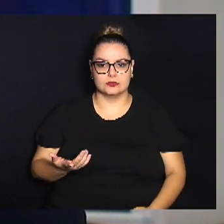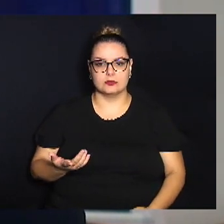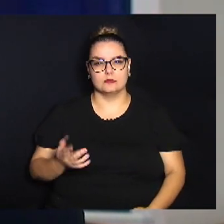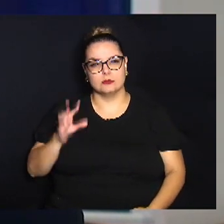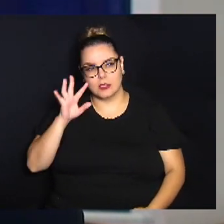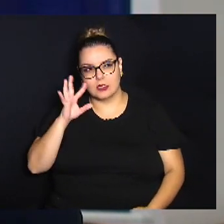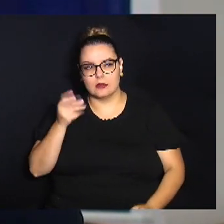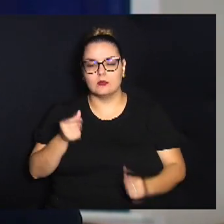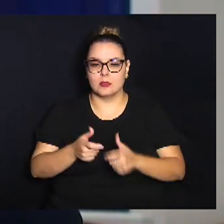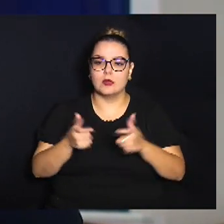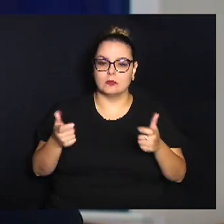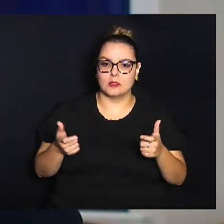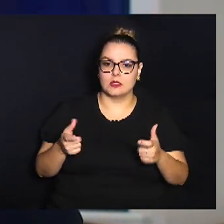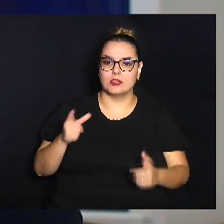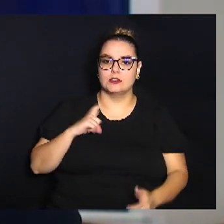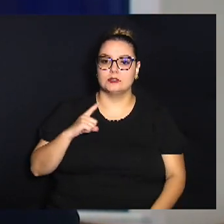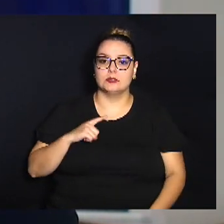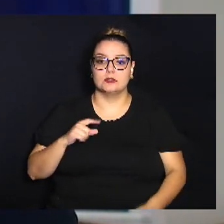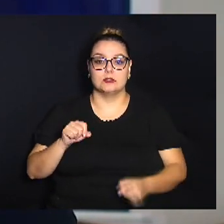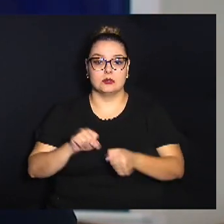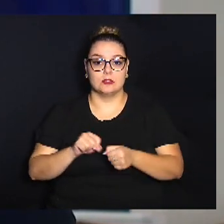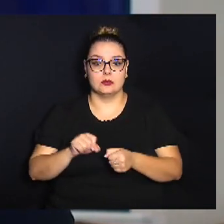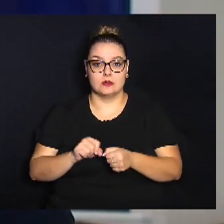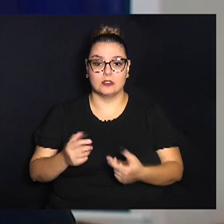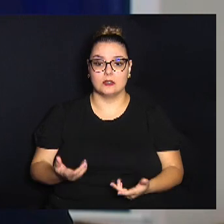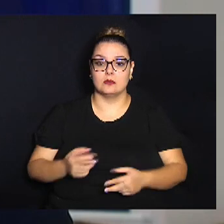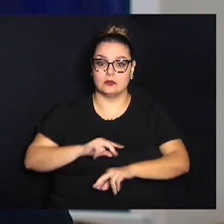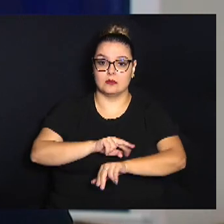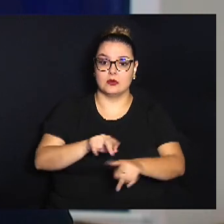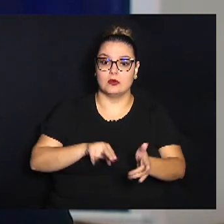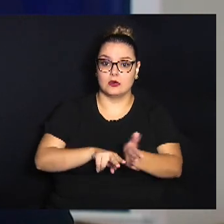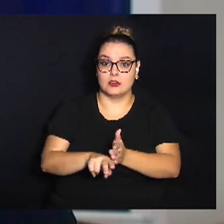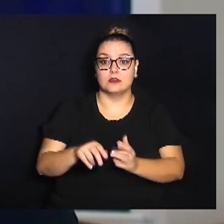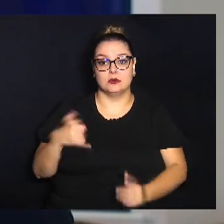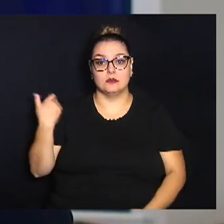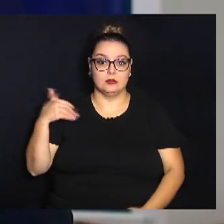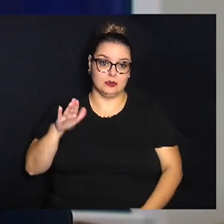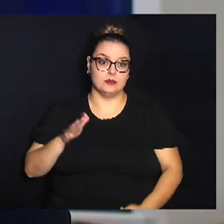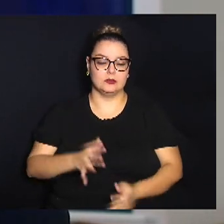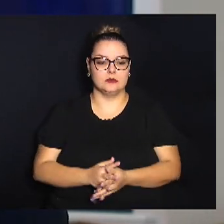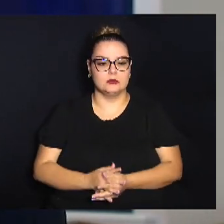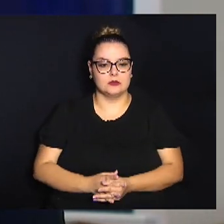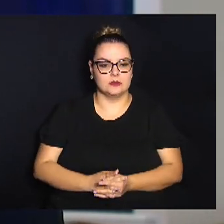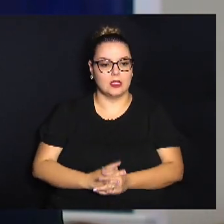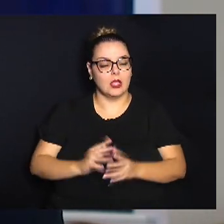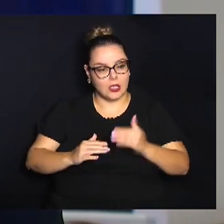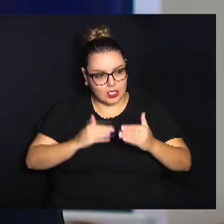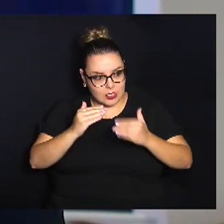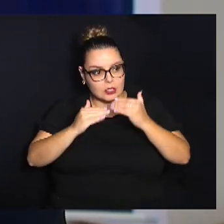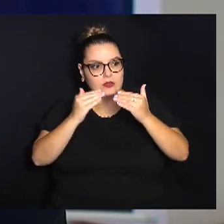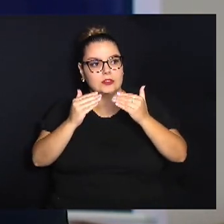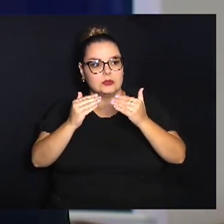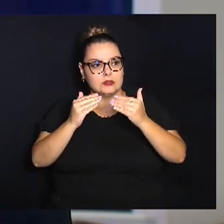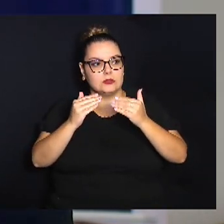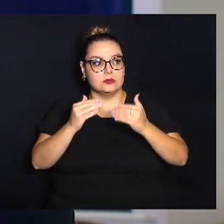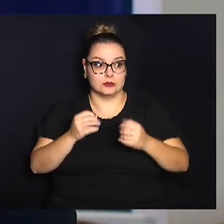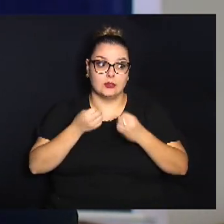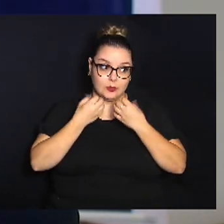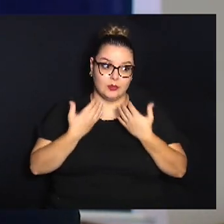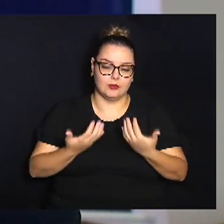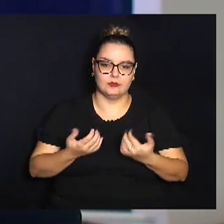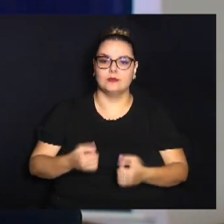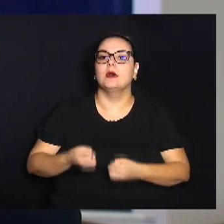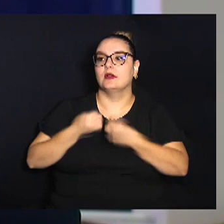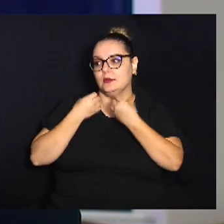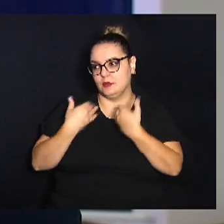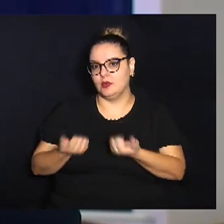conhecimento maior, então tem se realizados muitos diagnósticos na fase adulta. Evoluiu muito então, ainda bem, né? Ainda